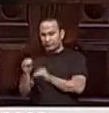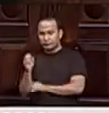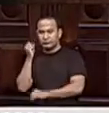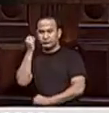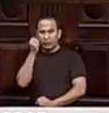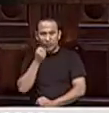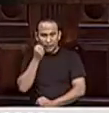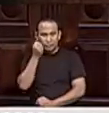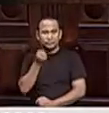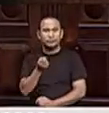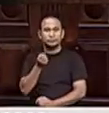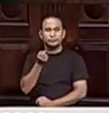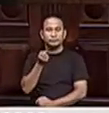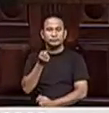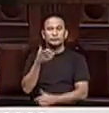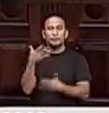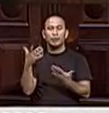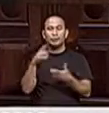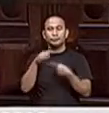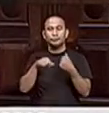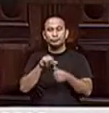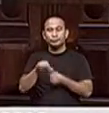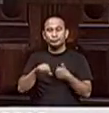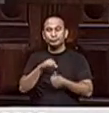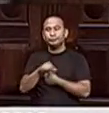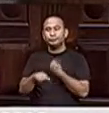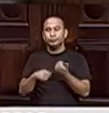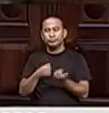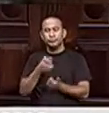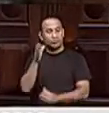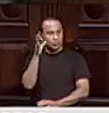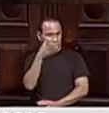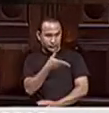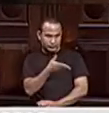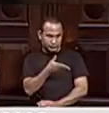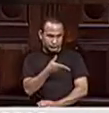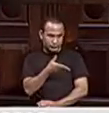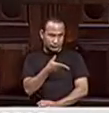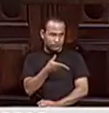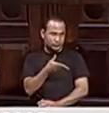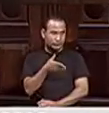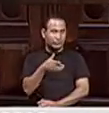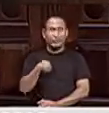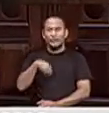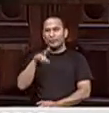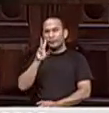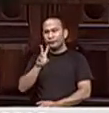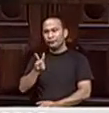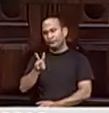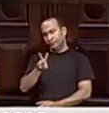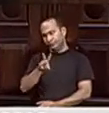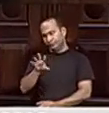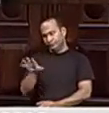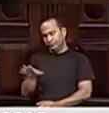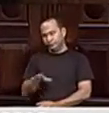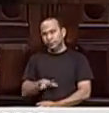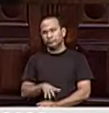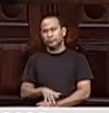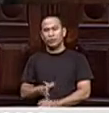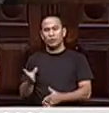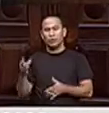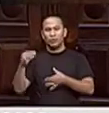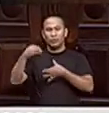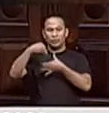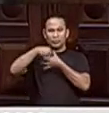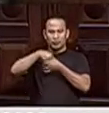e o Senado modifica, revoga a decisão. Quem assistiu e viu o voto